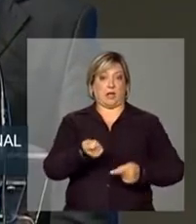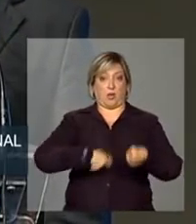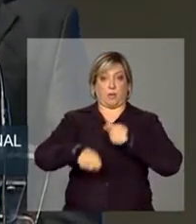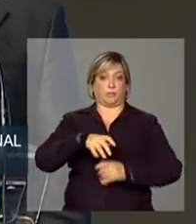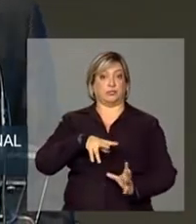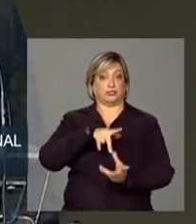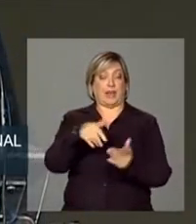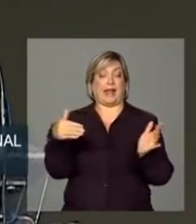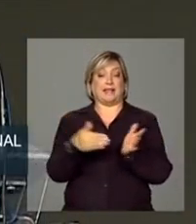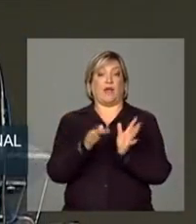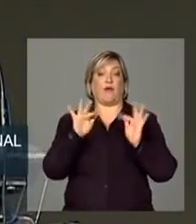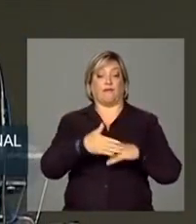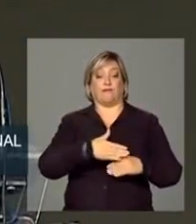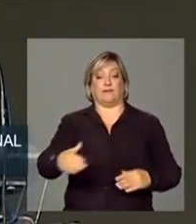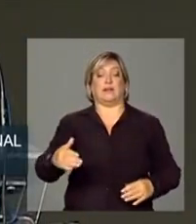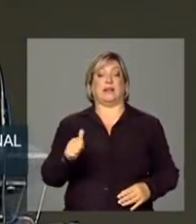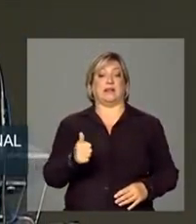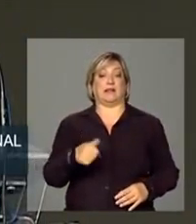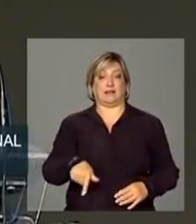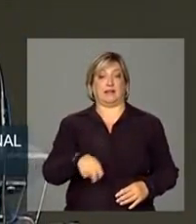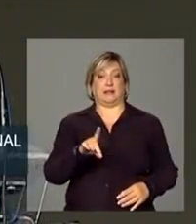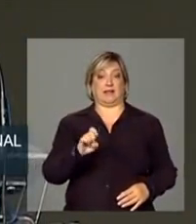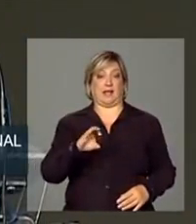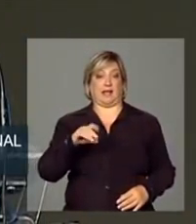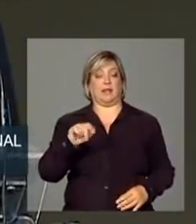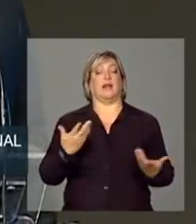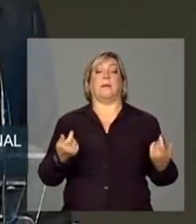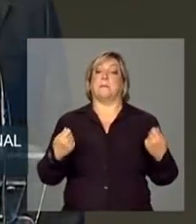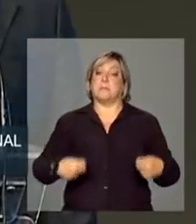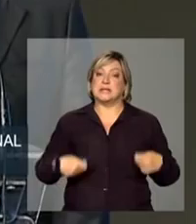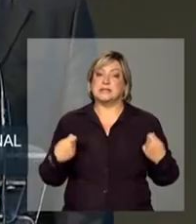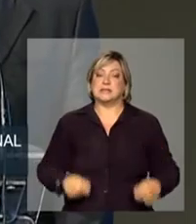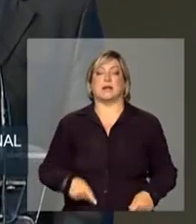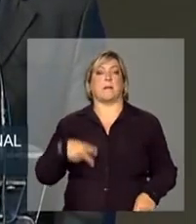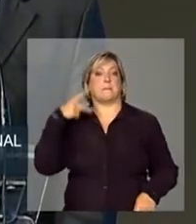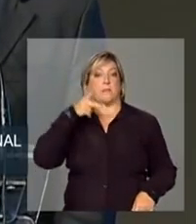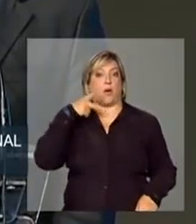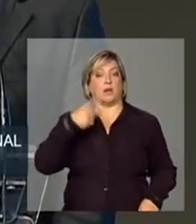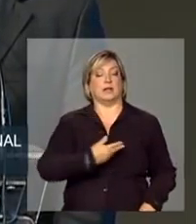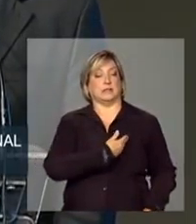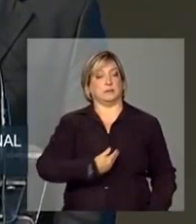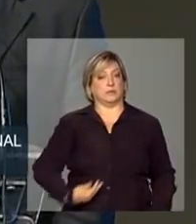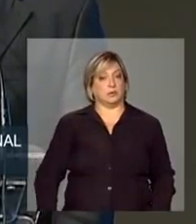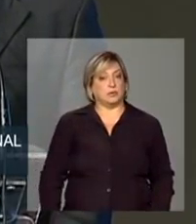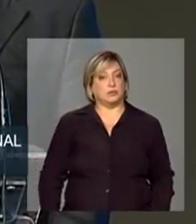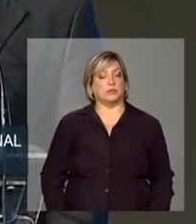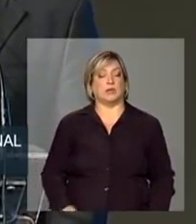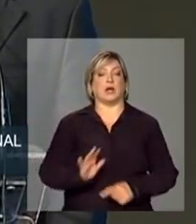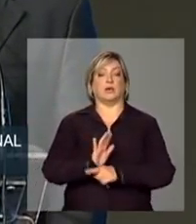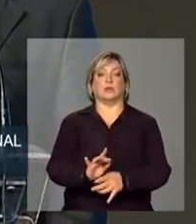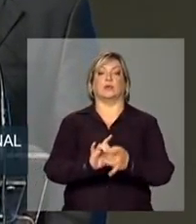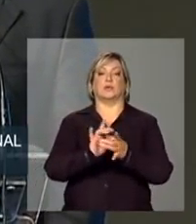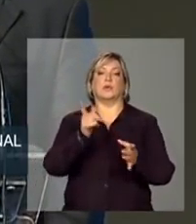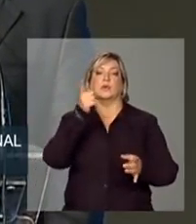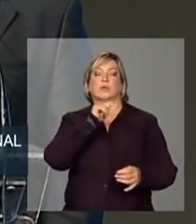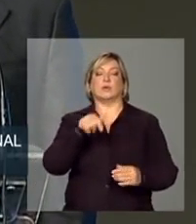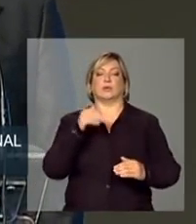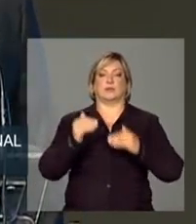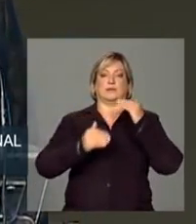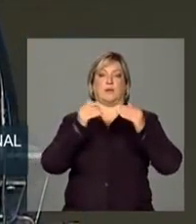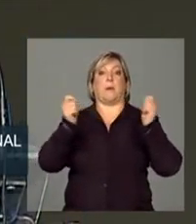para trás. Se o Brasil vai crescer, e vai crescer, se o Brasil caminha para